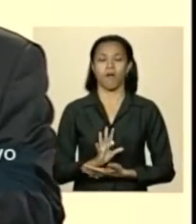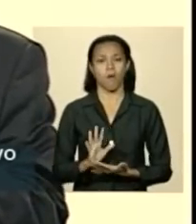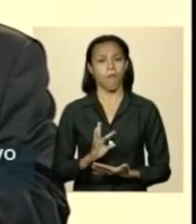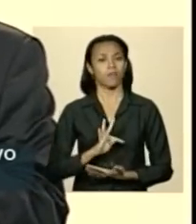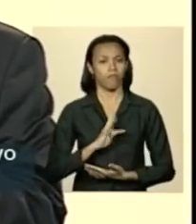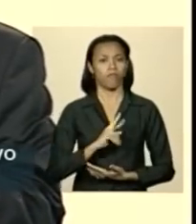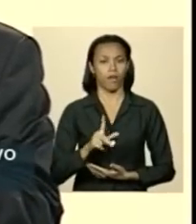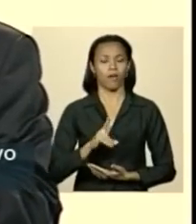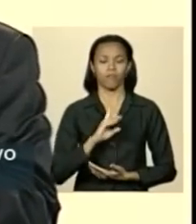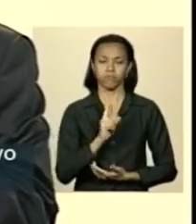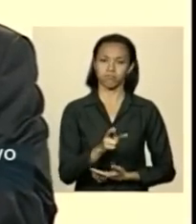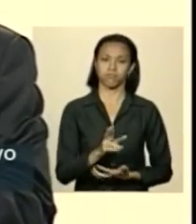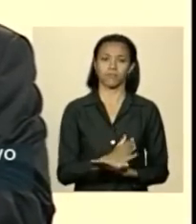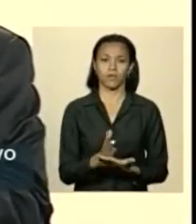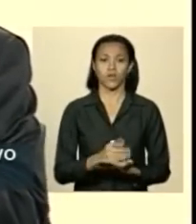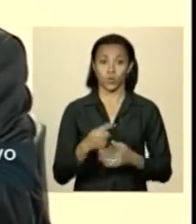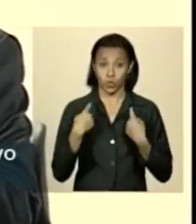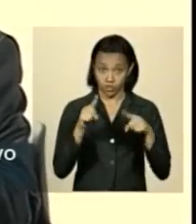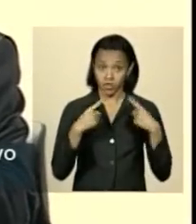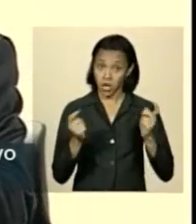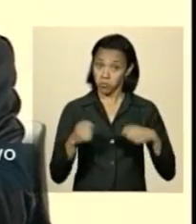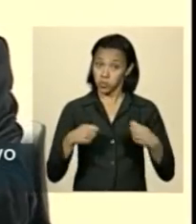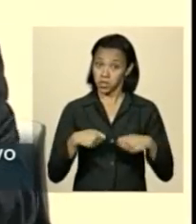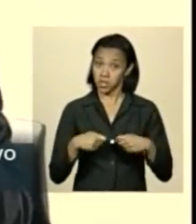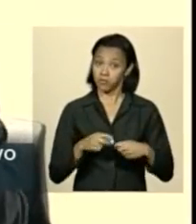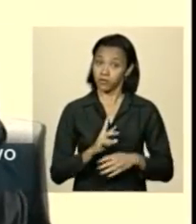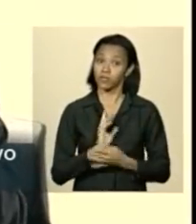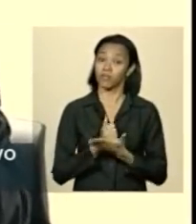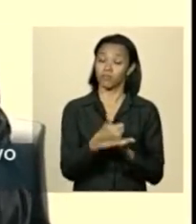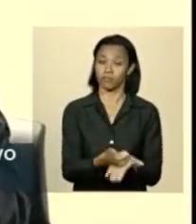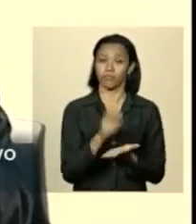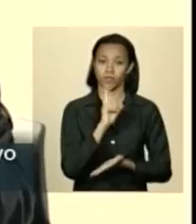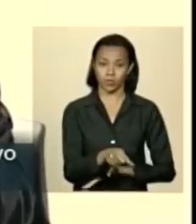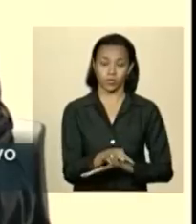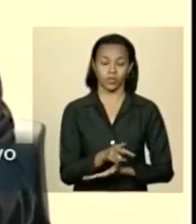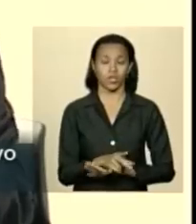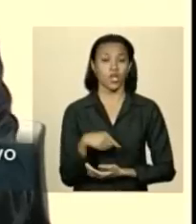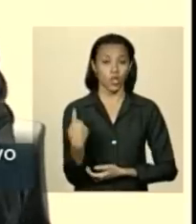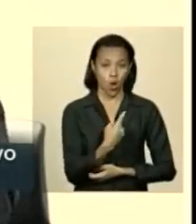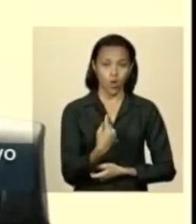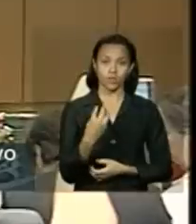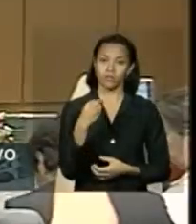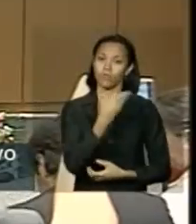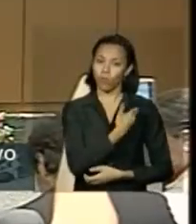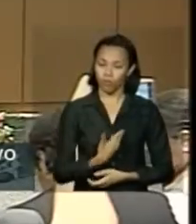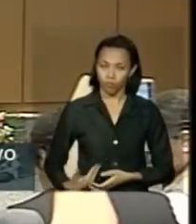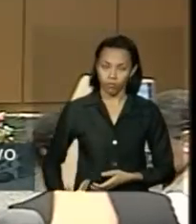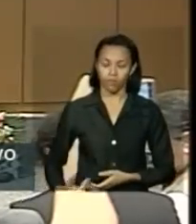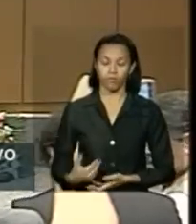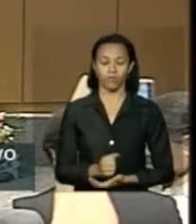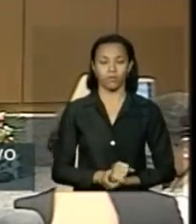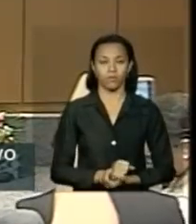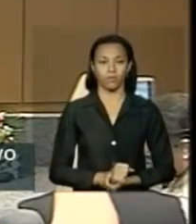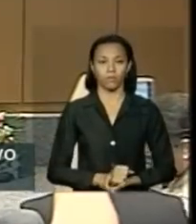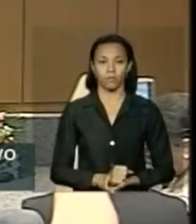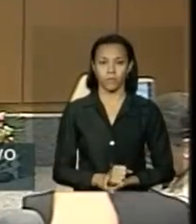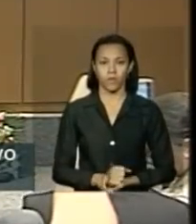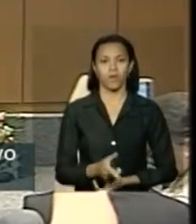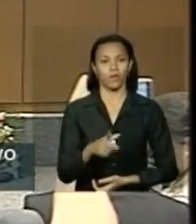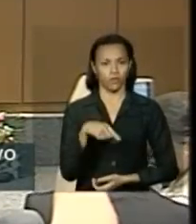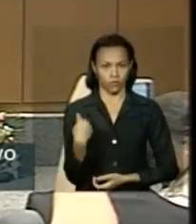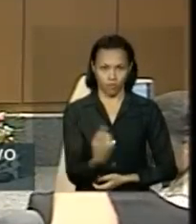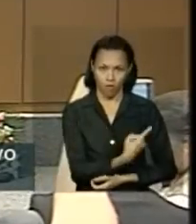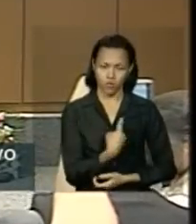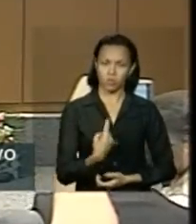as reivindicações que sejam possíveis ser atendidas e estamos dentro do governo todos né E o nosso